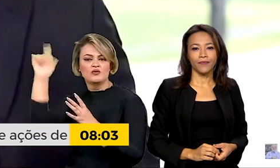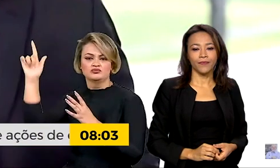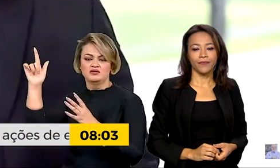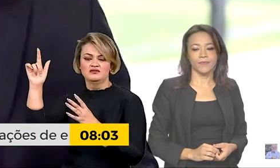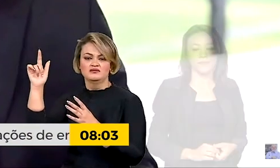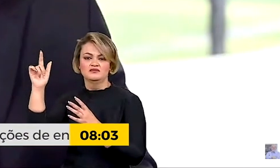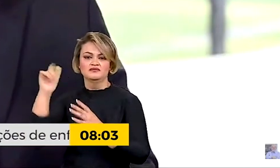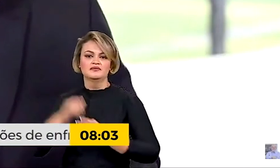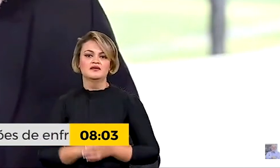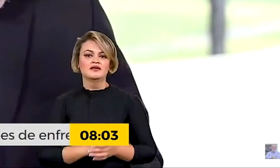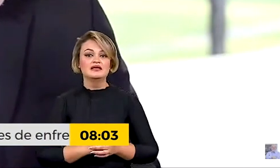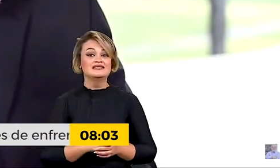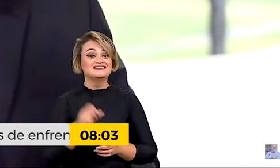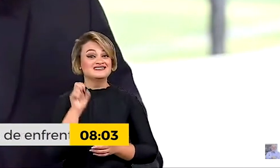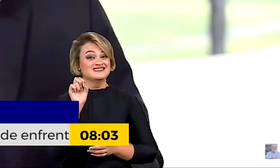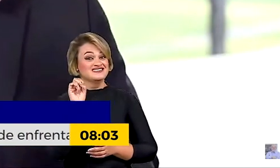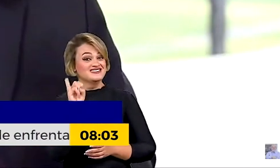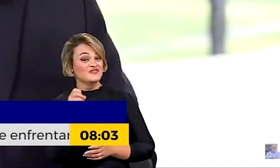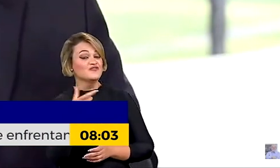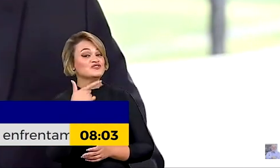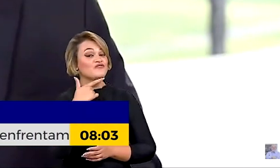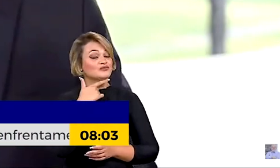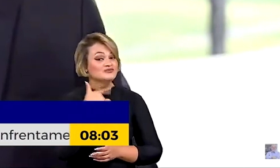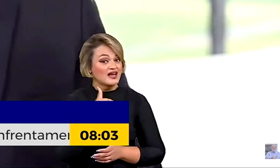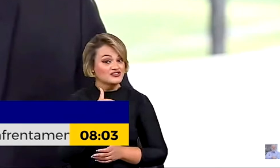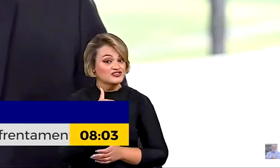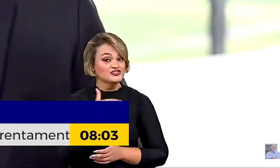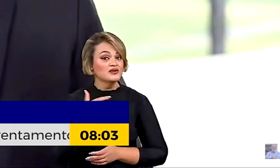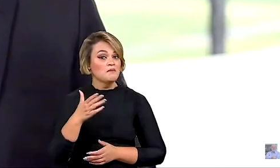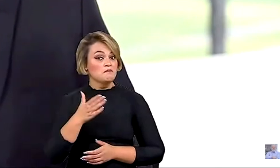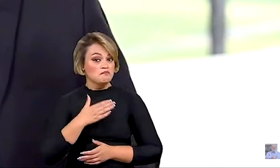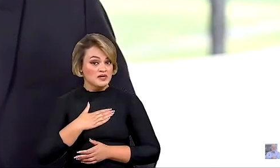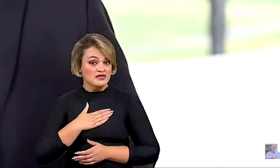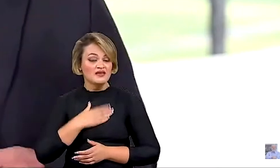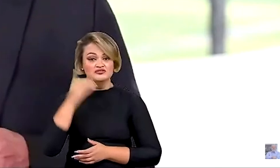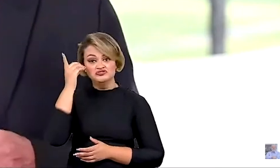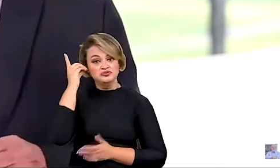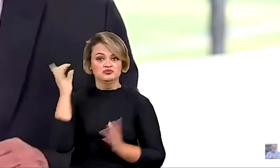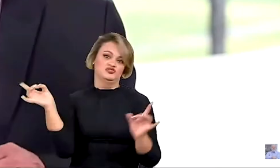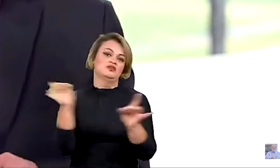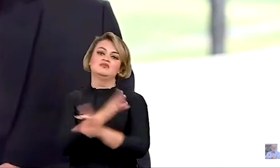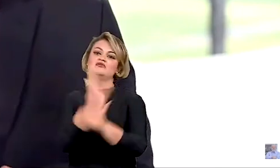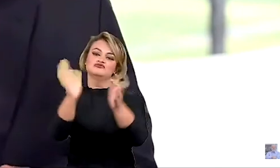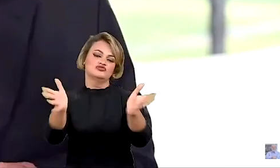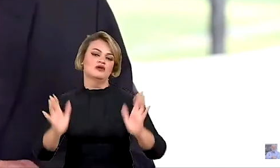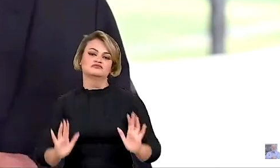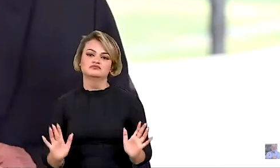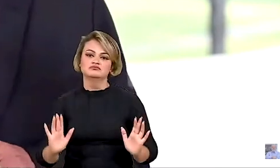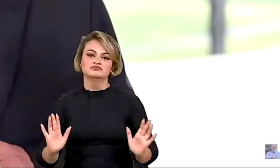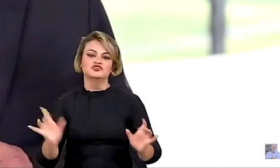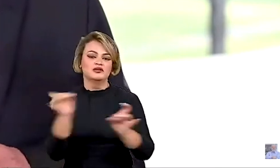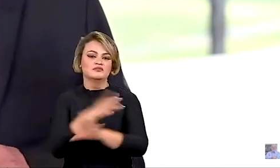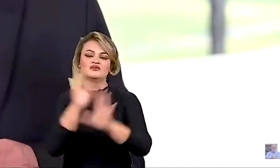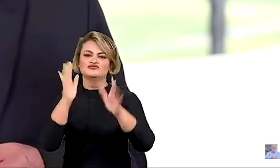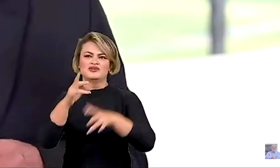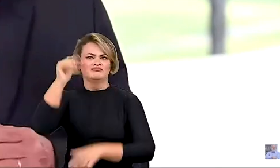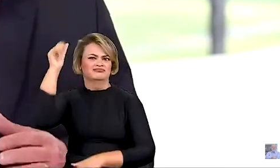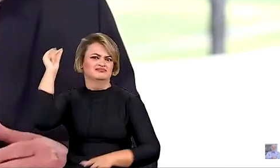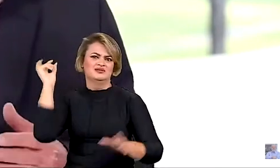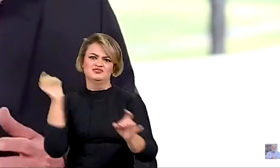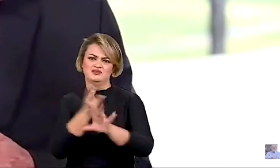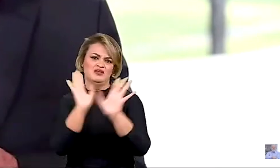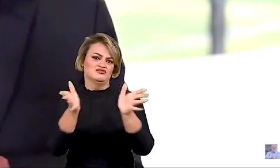se depender-se do governo Lula e do governo Dilma essa ferrovia já teria sido inaugurada a muito tempo atrás agora